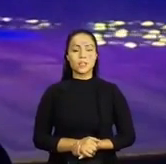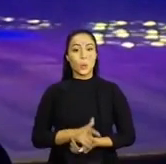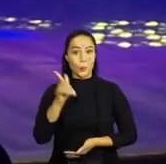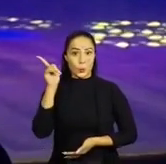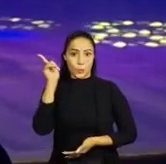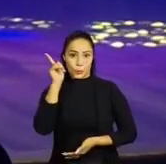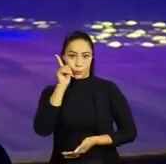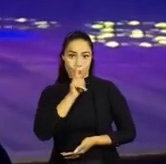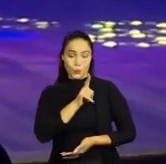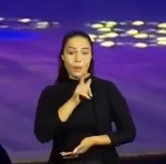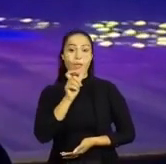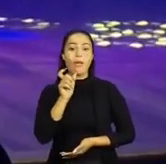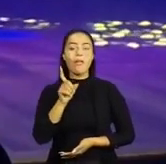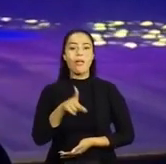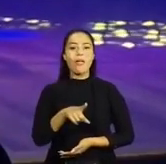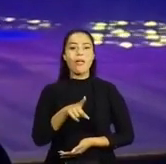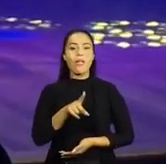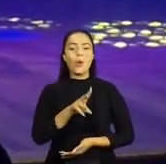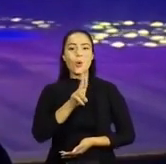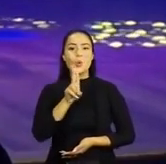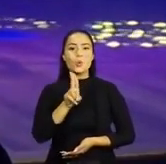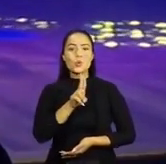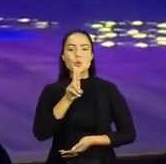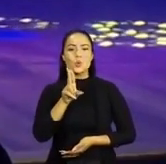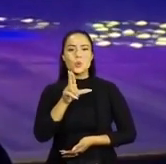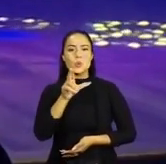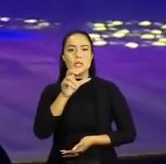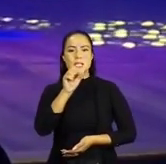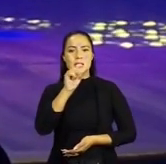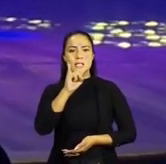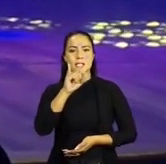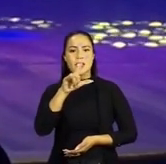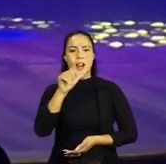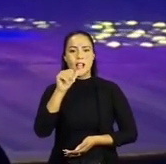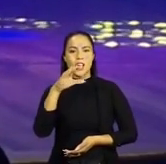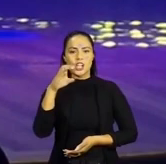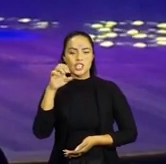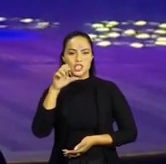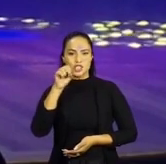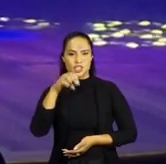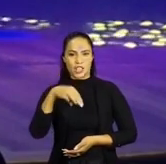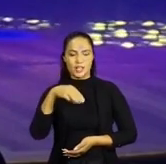que estiveram junto comigo nesse período de votação